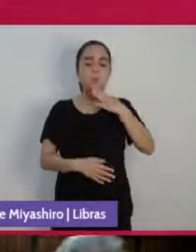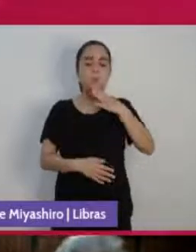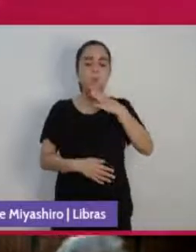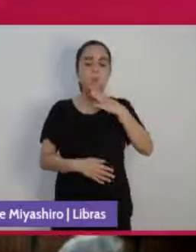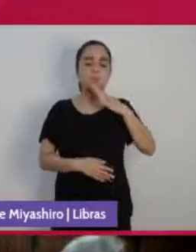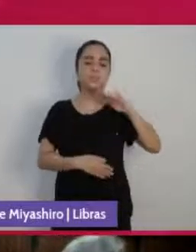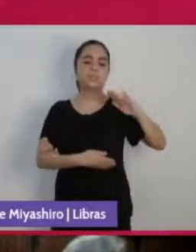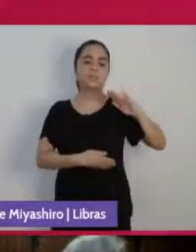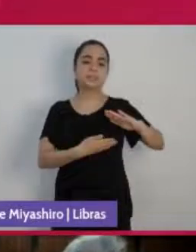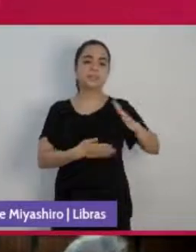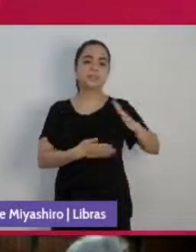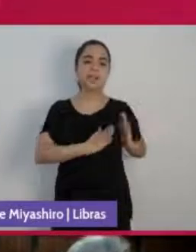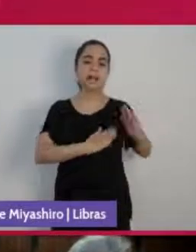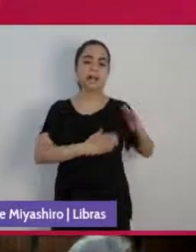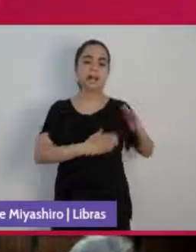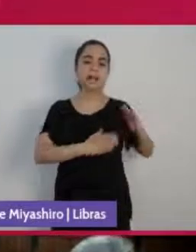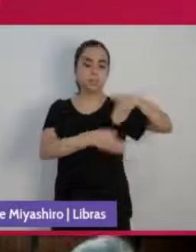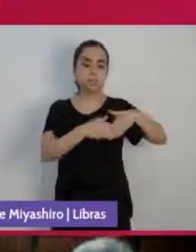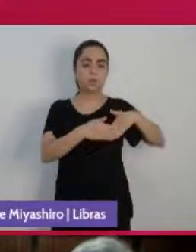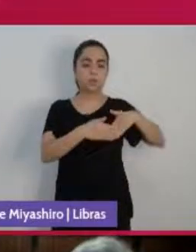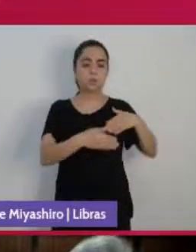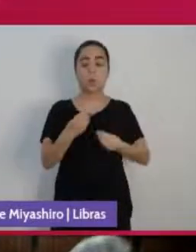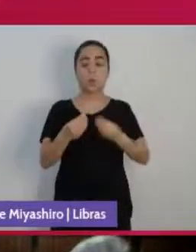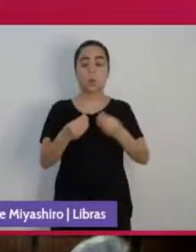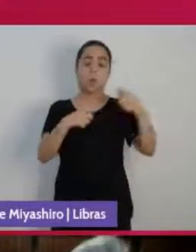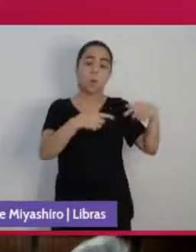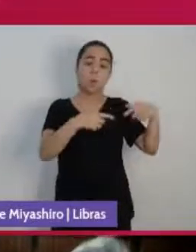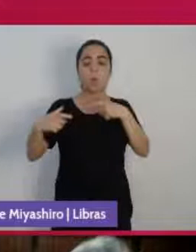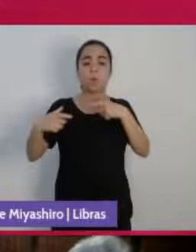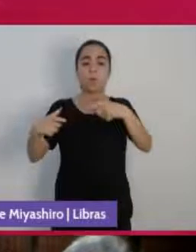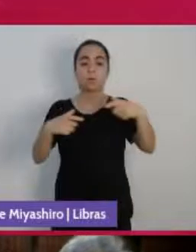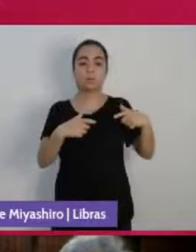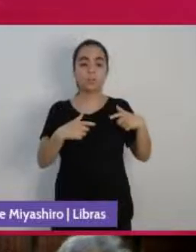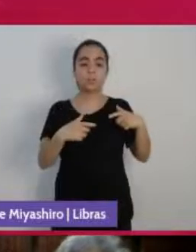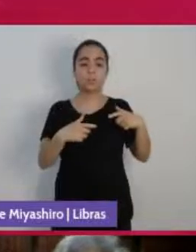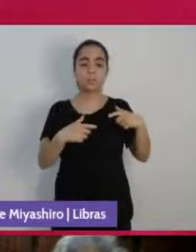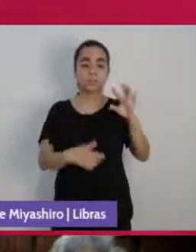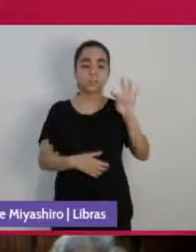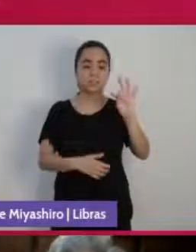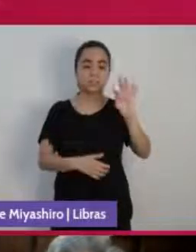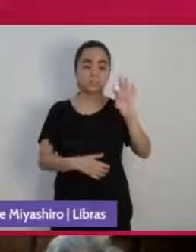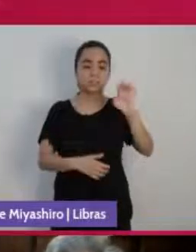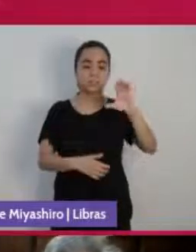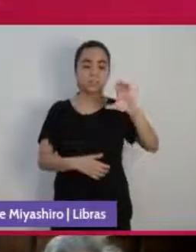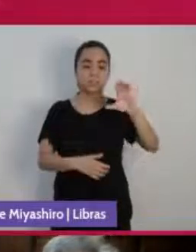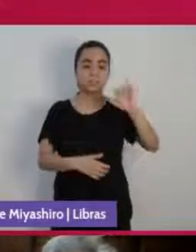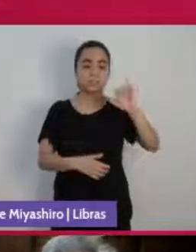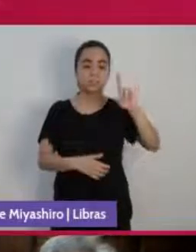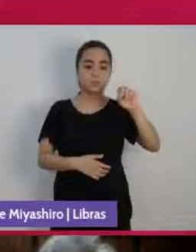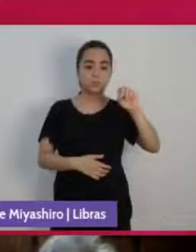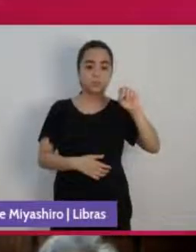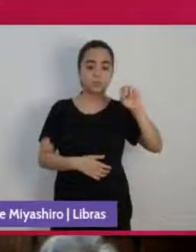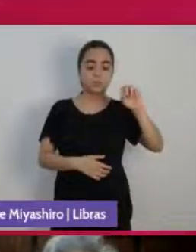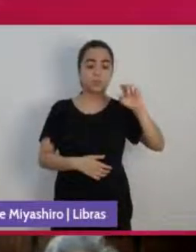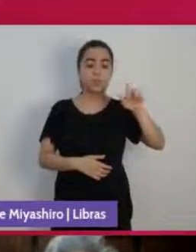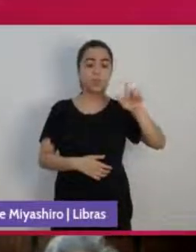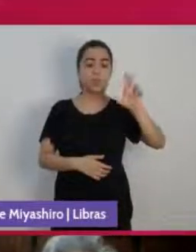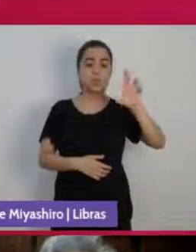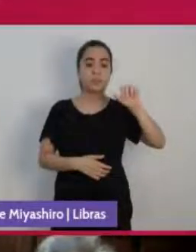vou encontrar tecido glandular? Por quê? Eu tenho que colocar a